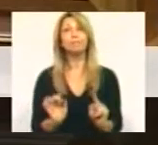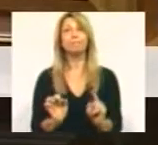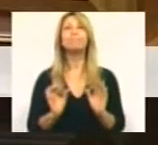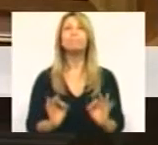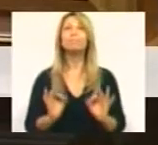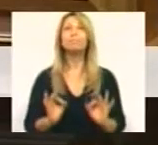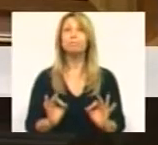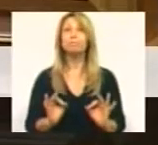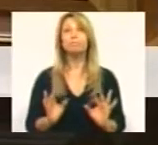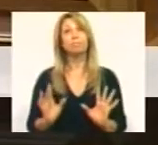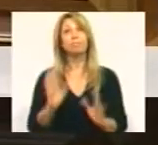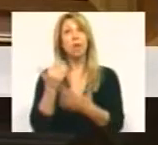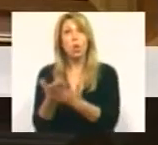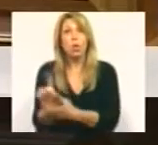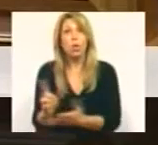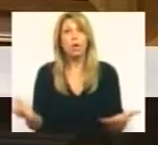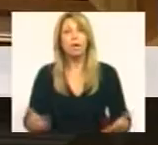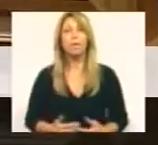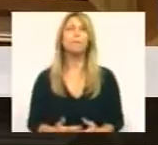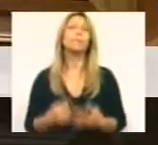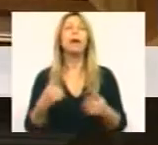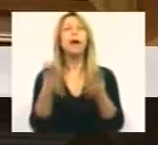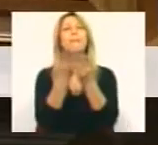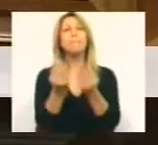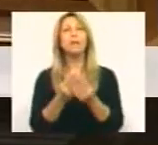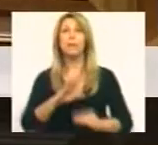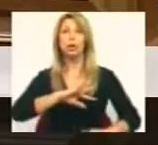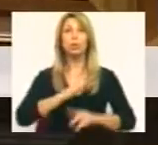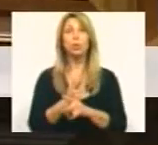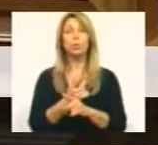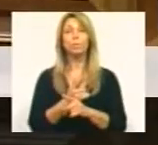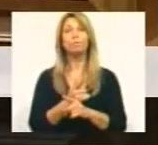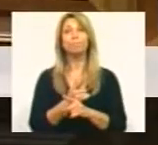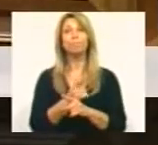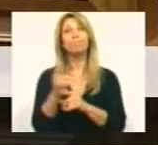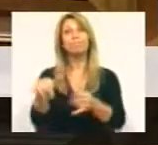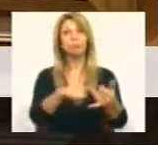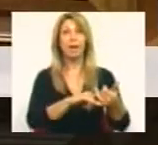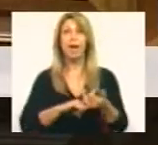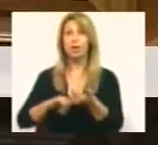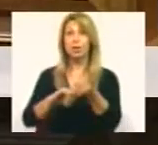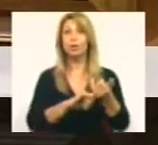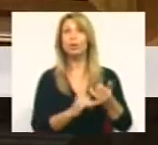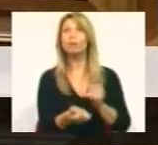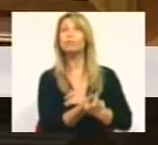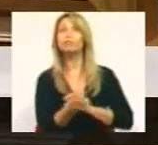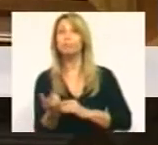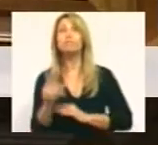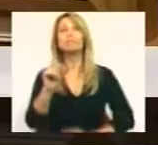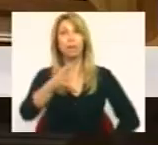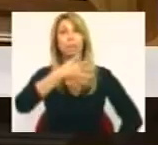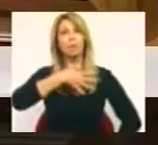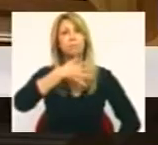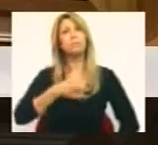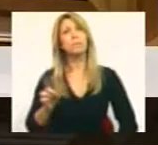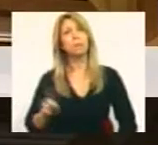a ser negado. Há uma outra matéria de que estas associações nos têm dado também conta com